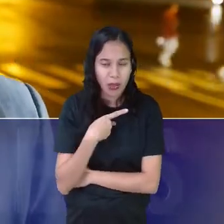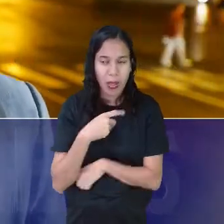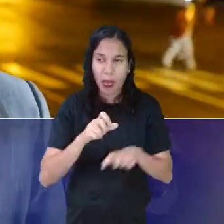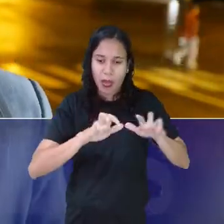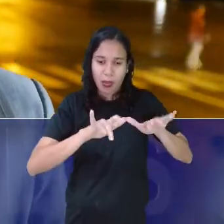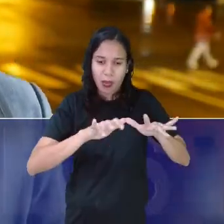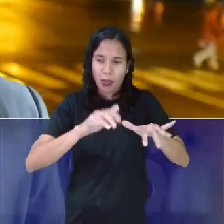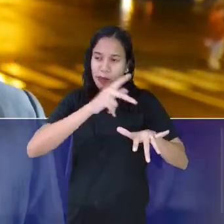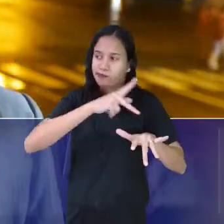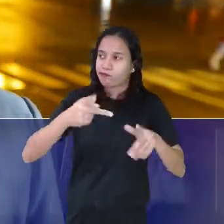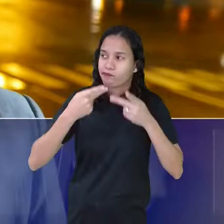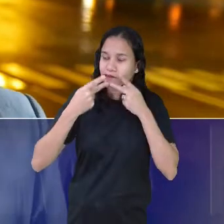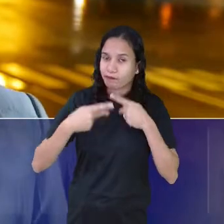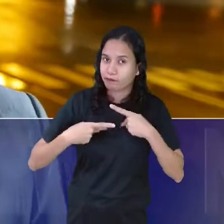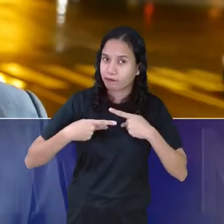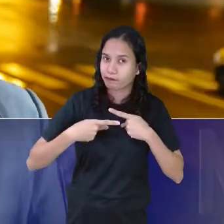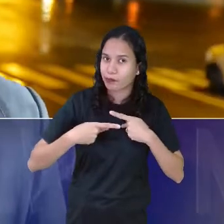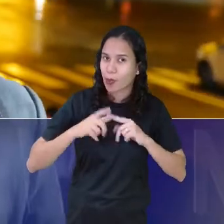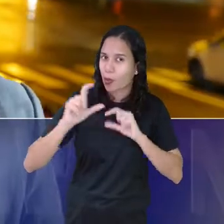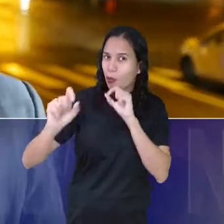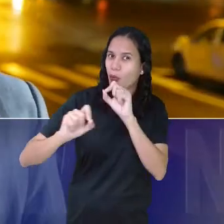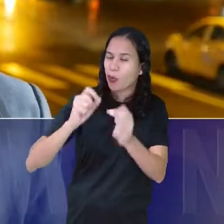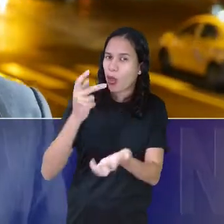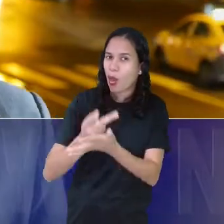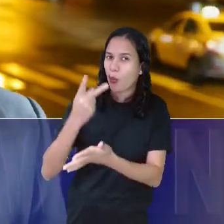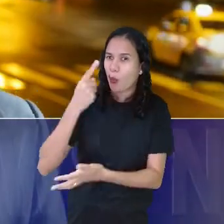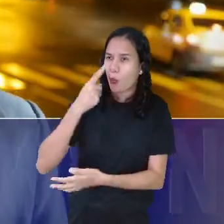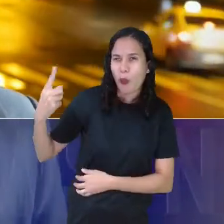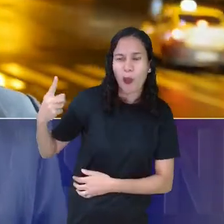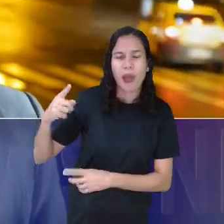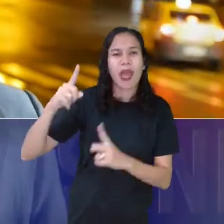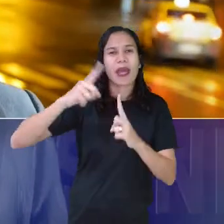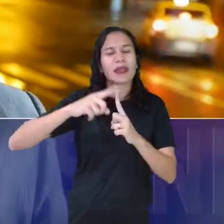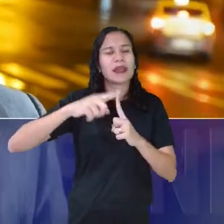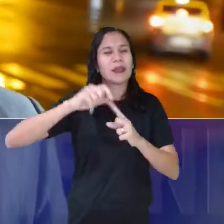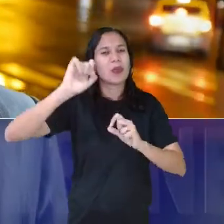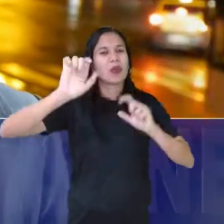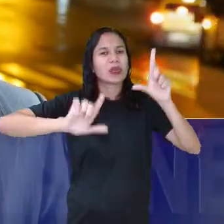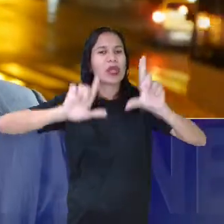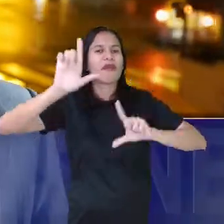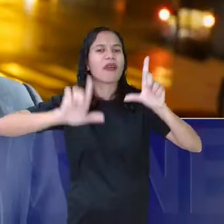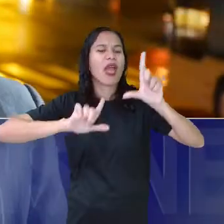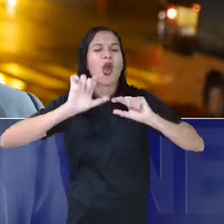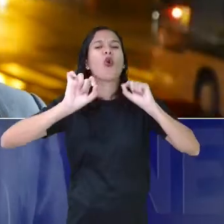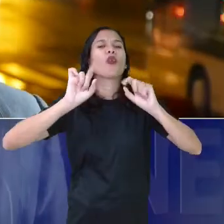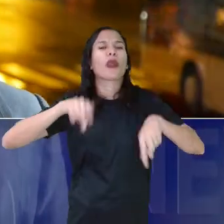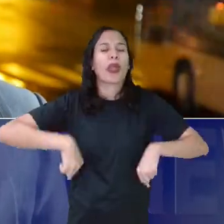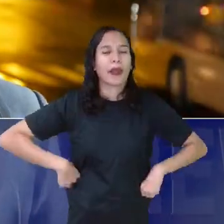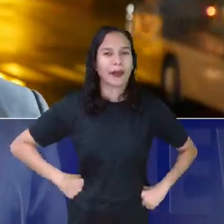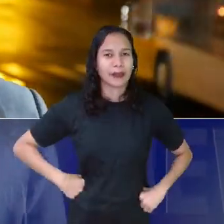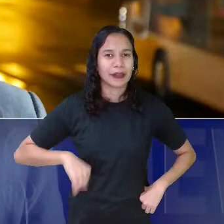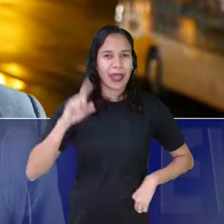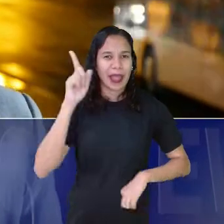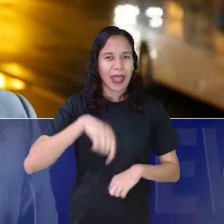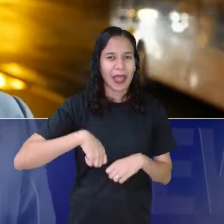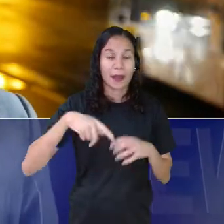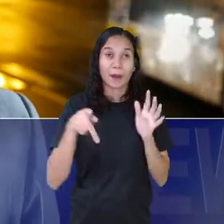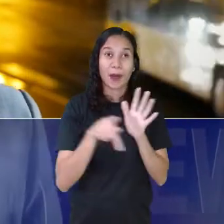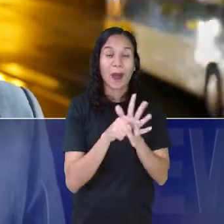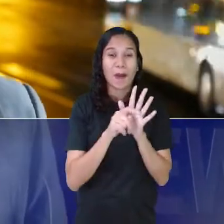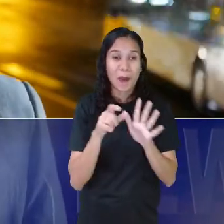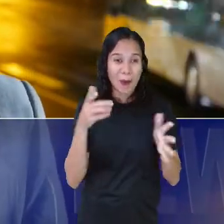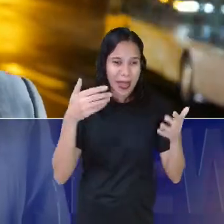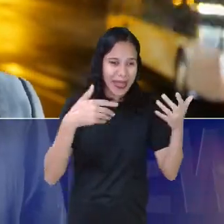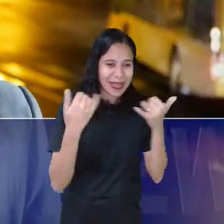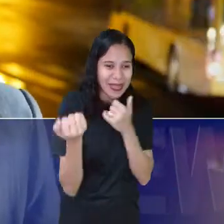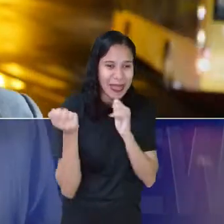professora trazer para mim, o que é que está acontecendo aí? Que tipo de programa, por exemplo, televisivo é esse aí? Será que é um programa de auditório? É